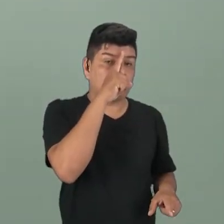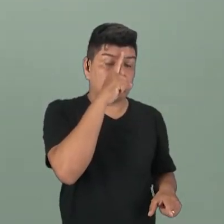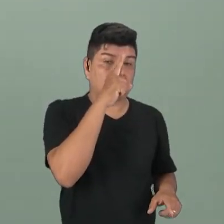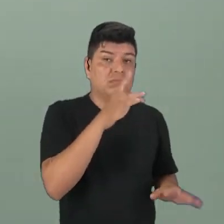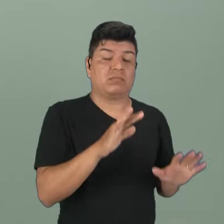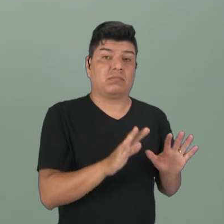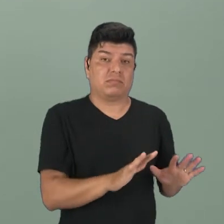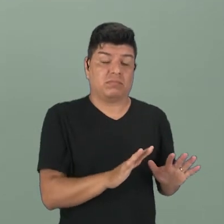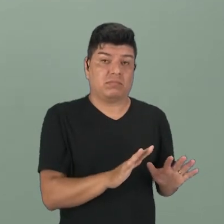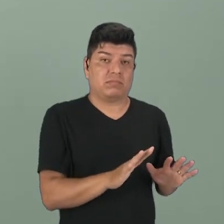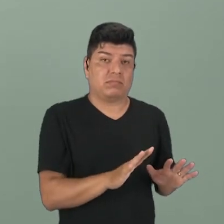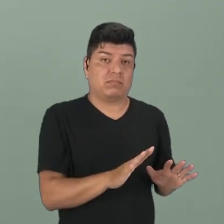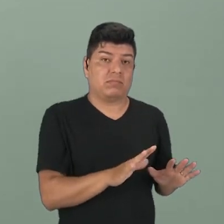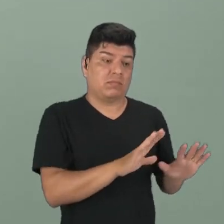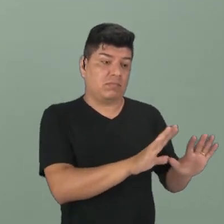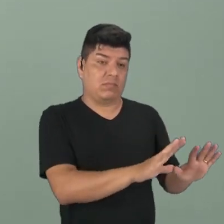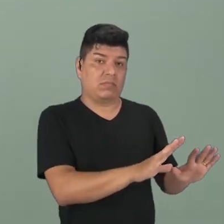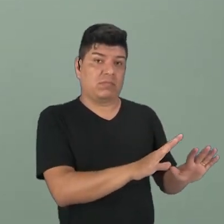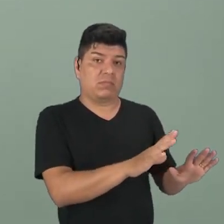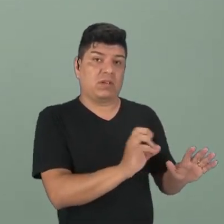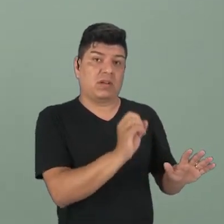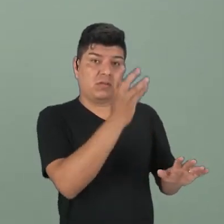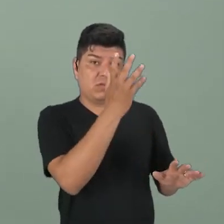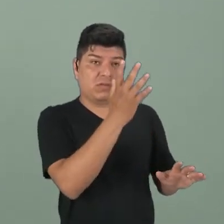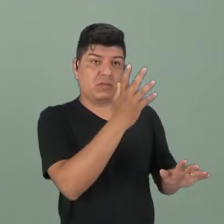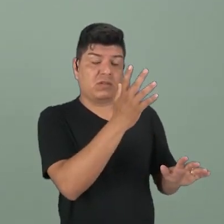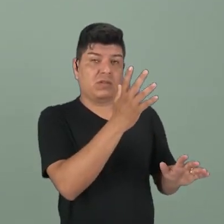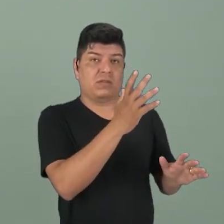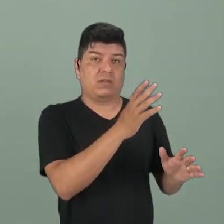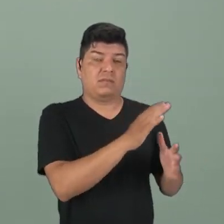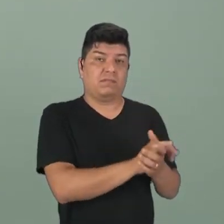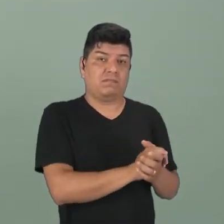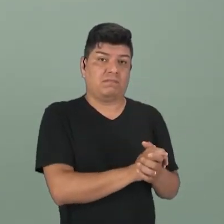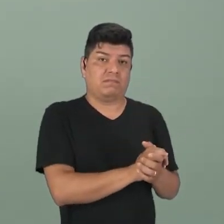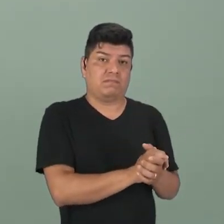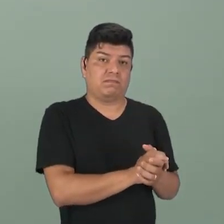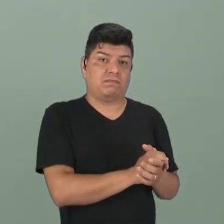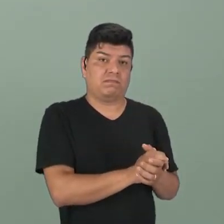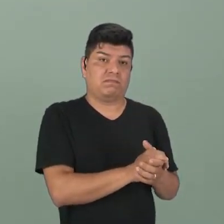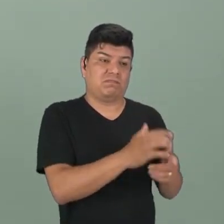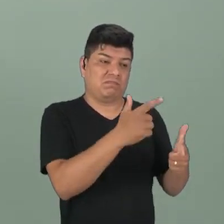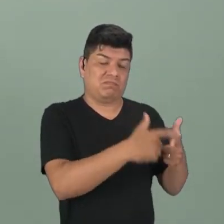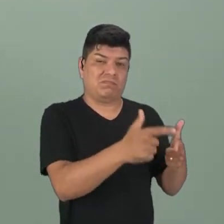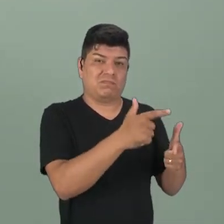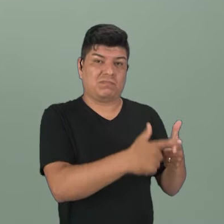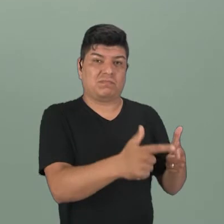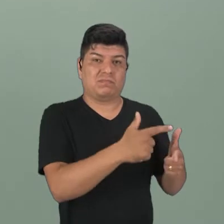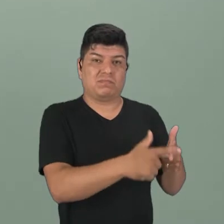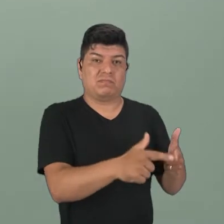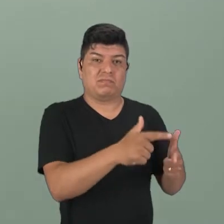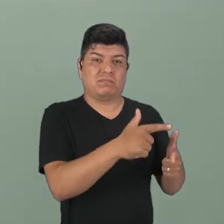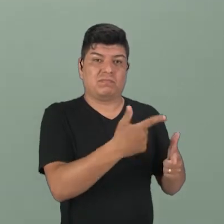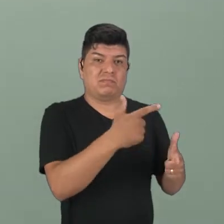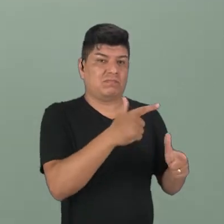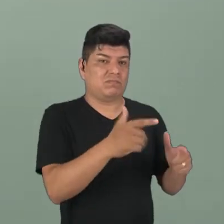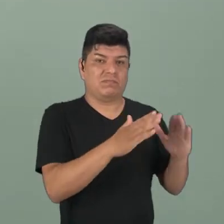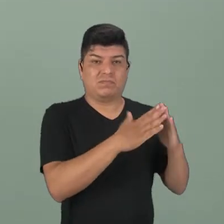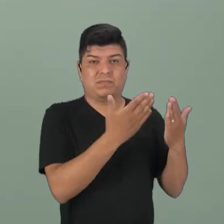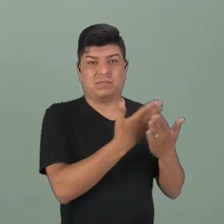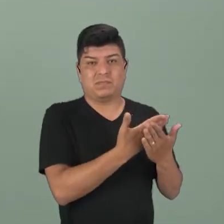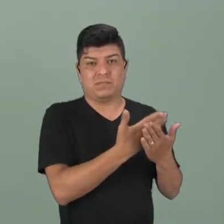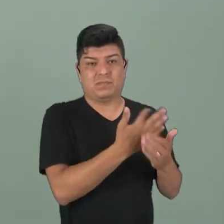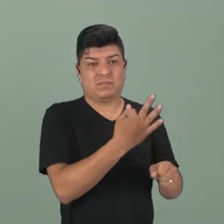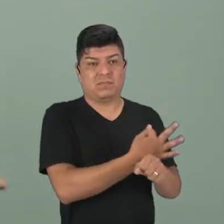mais submetidas a acontecerem caos naquele lugar, de não ter tantas escolas